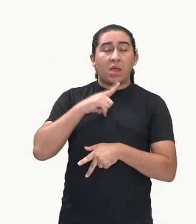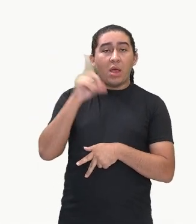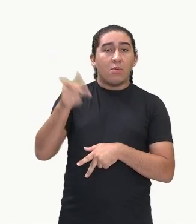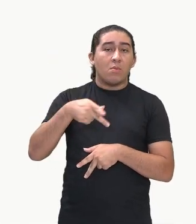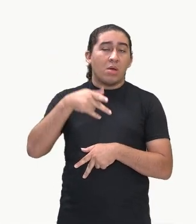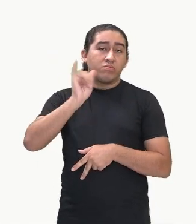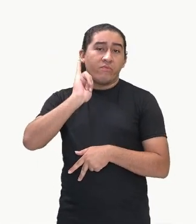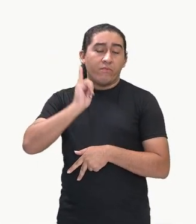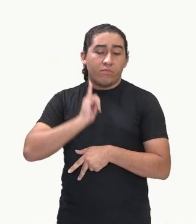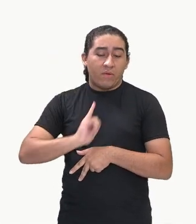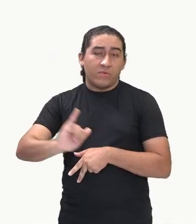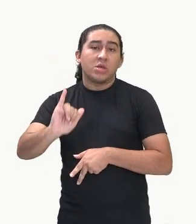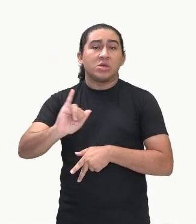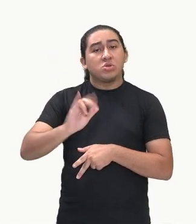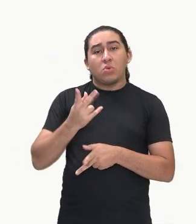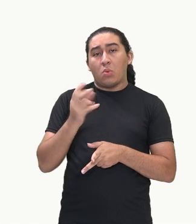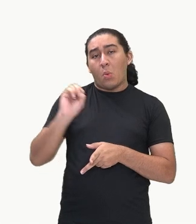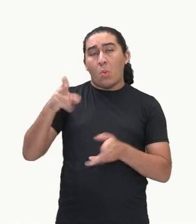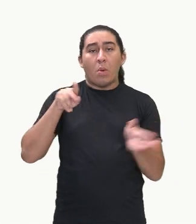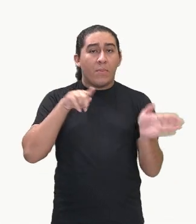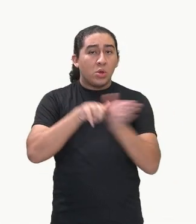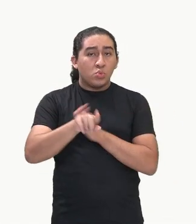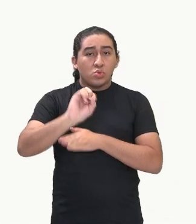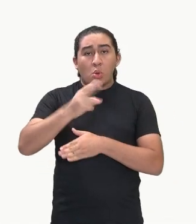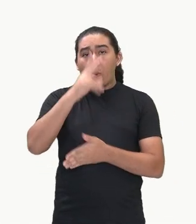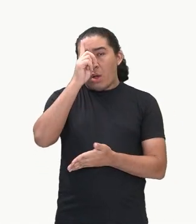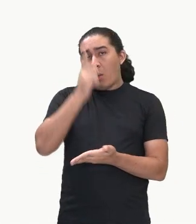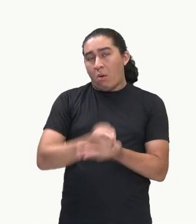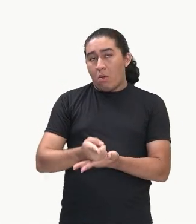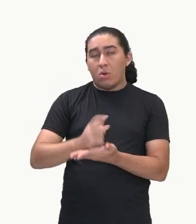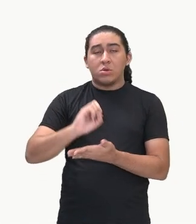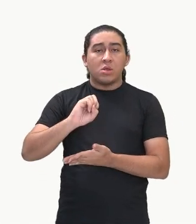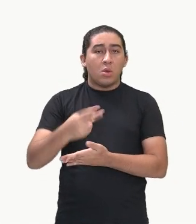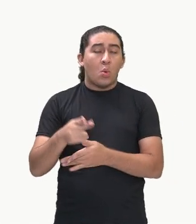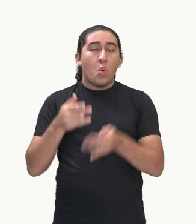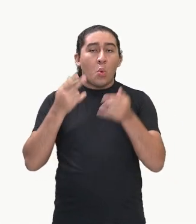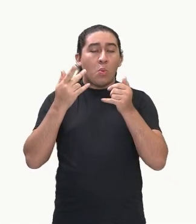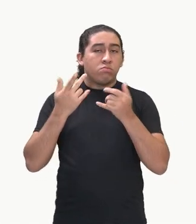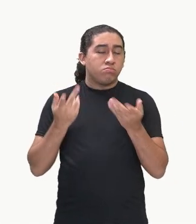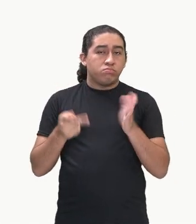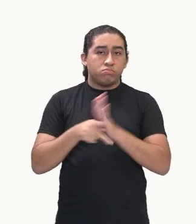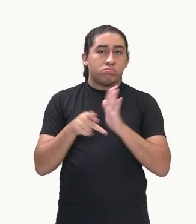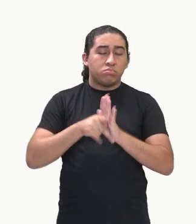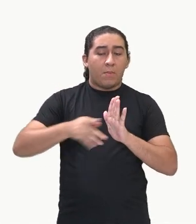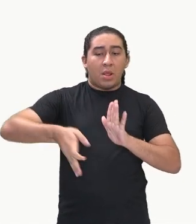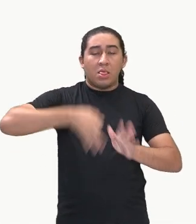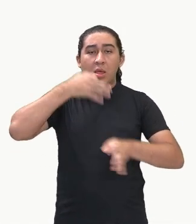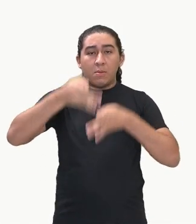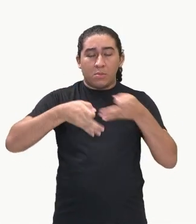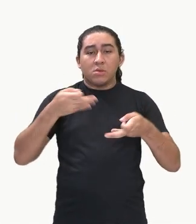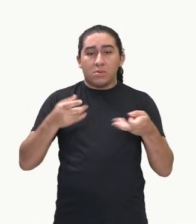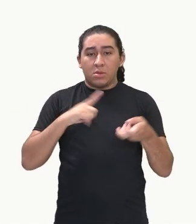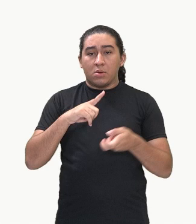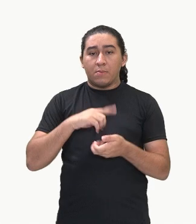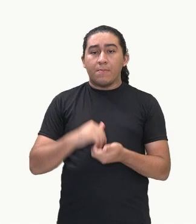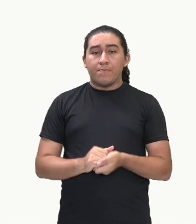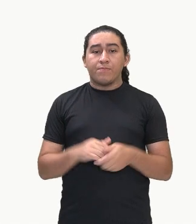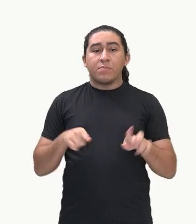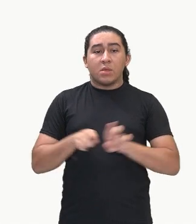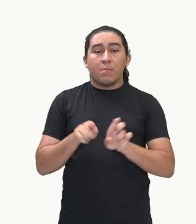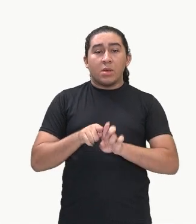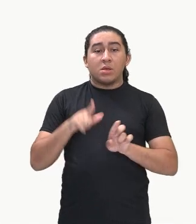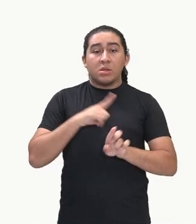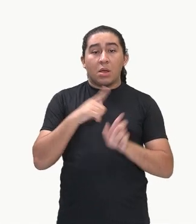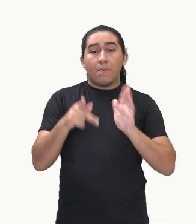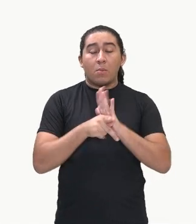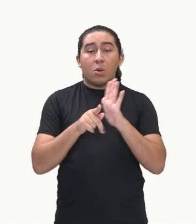uma pergunta, uma ordem, uma declamação. Servimos-nos